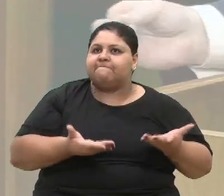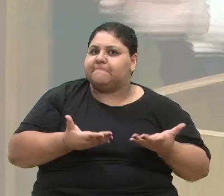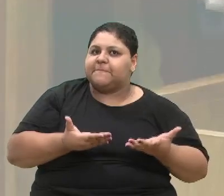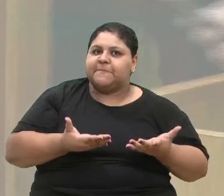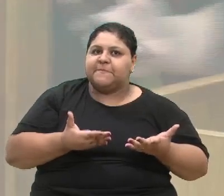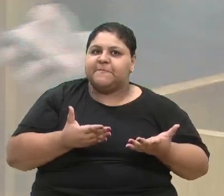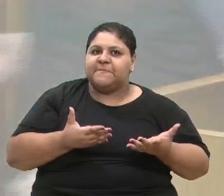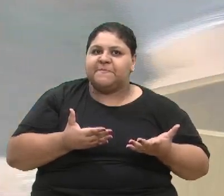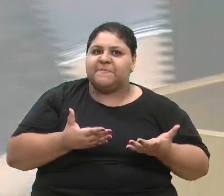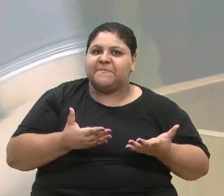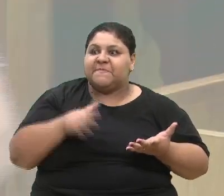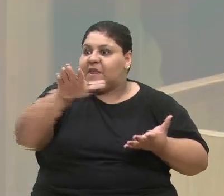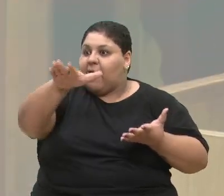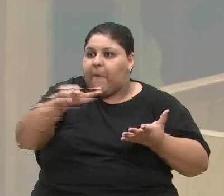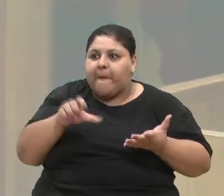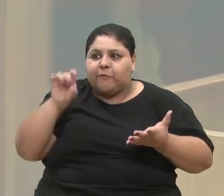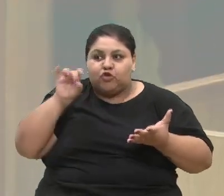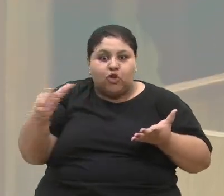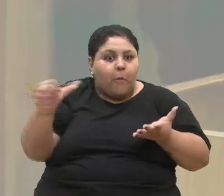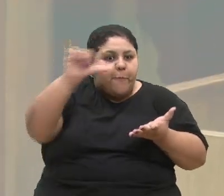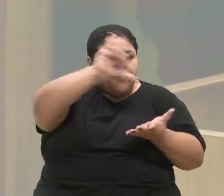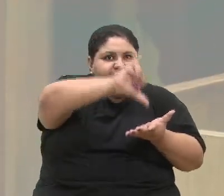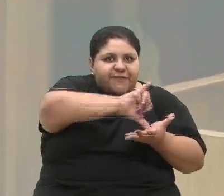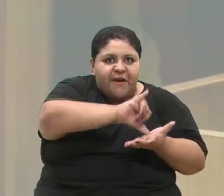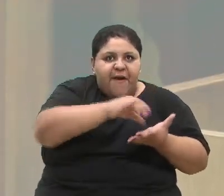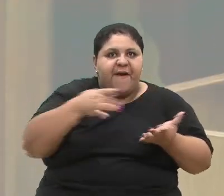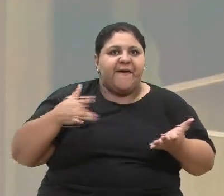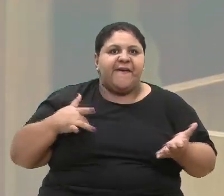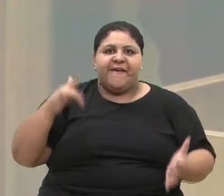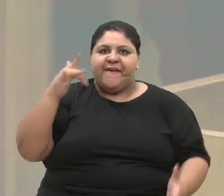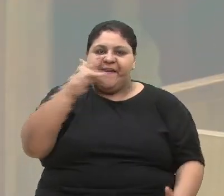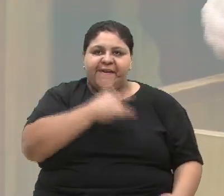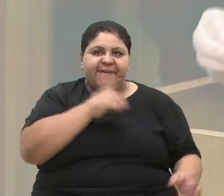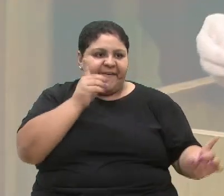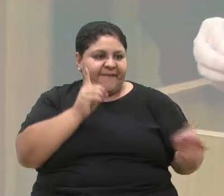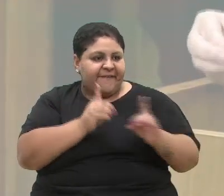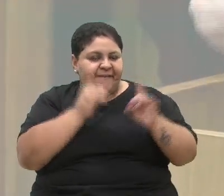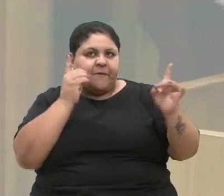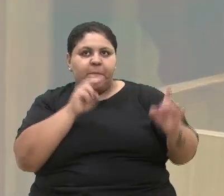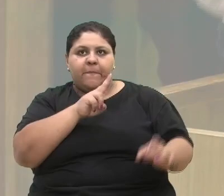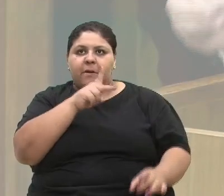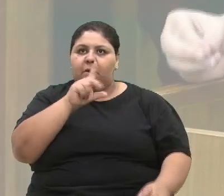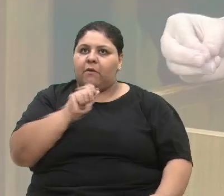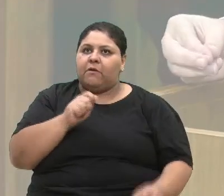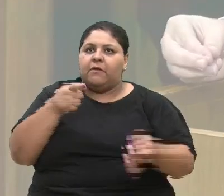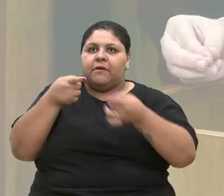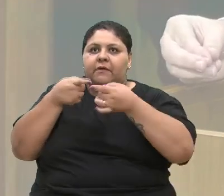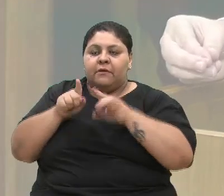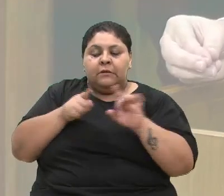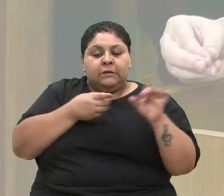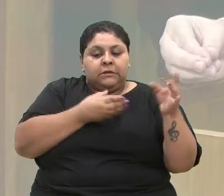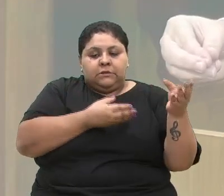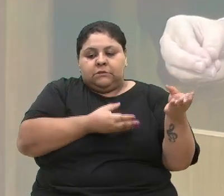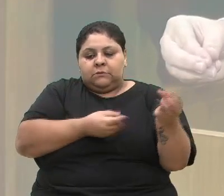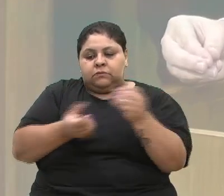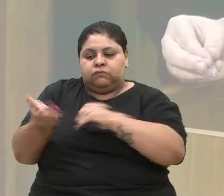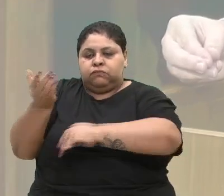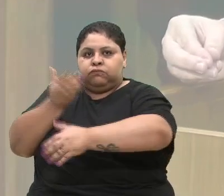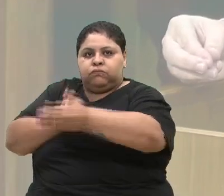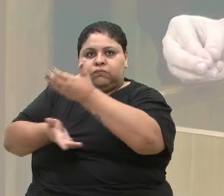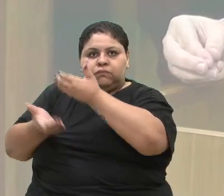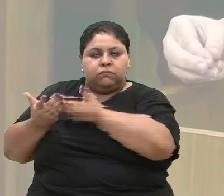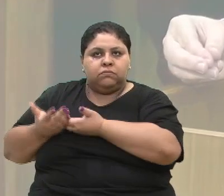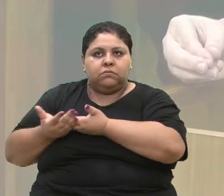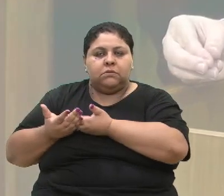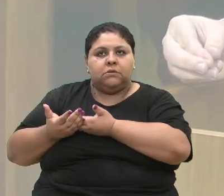que até vamos para o centro. Vamos para o médico, vamos para a consulta, vamos para a UPA, mas muitos desses atendimentos, vereador